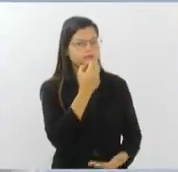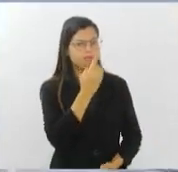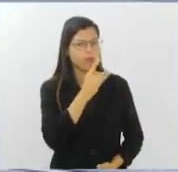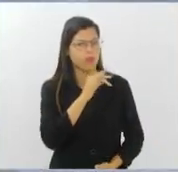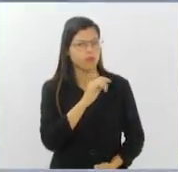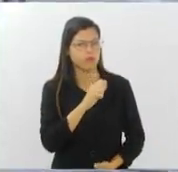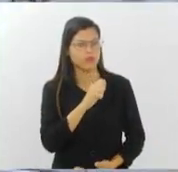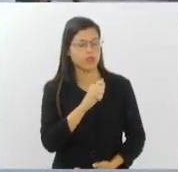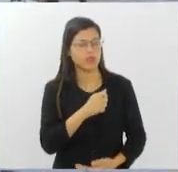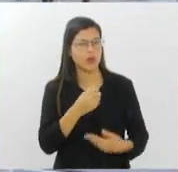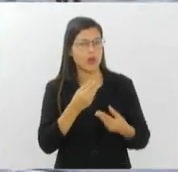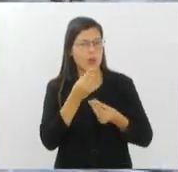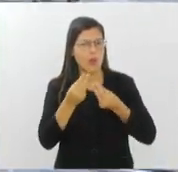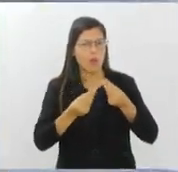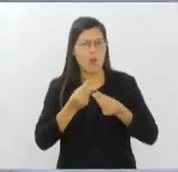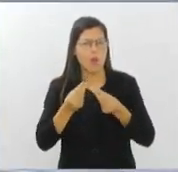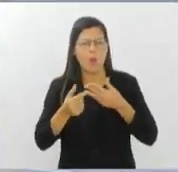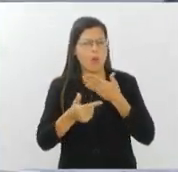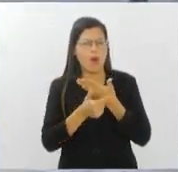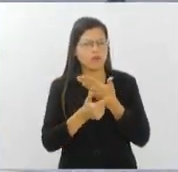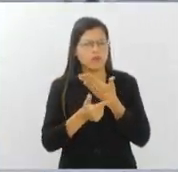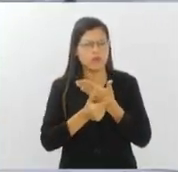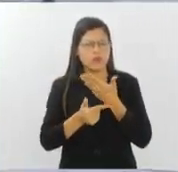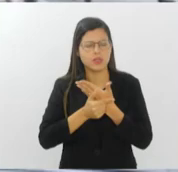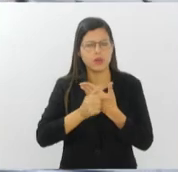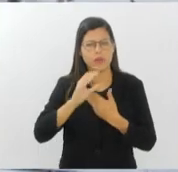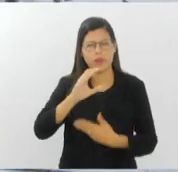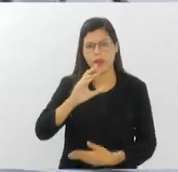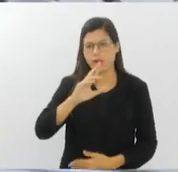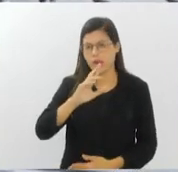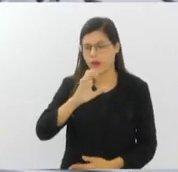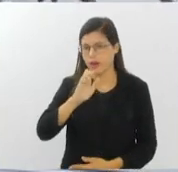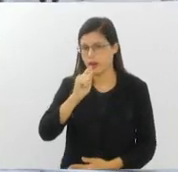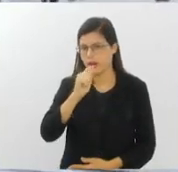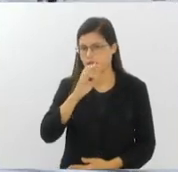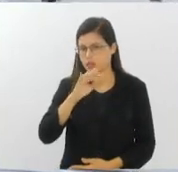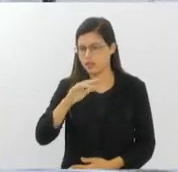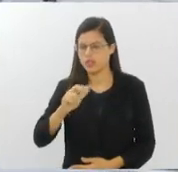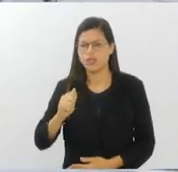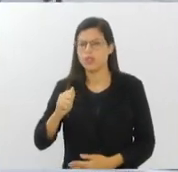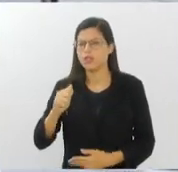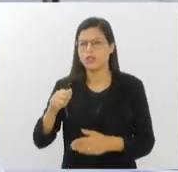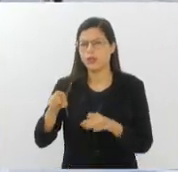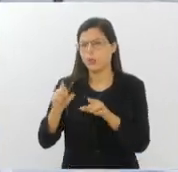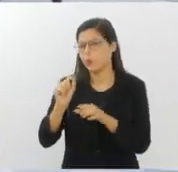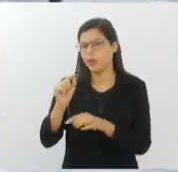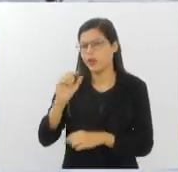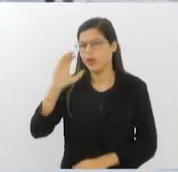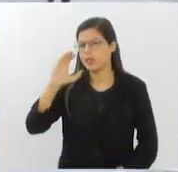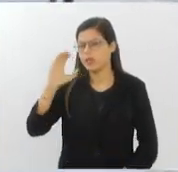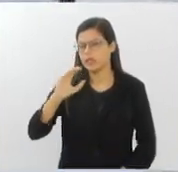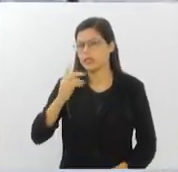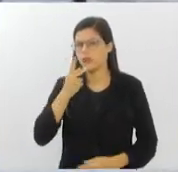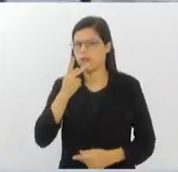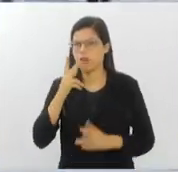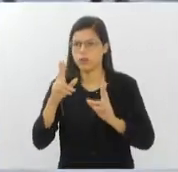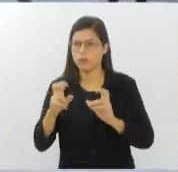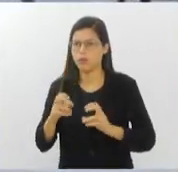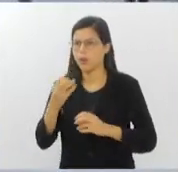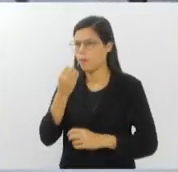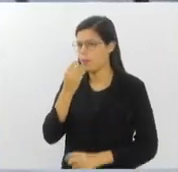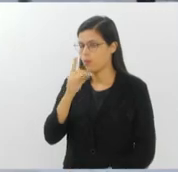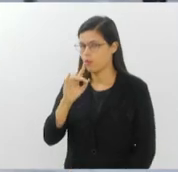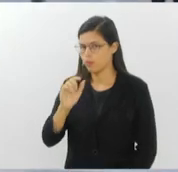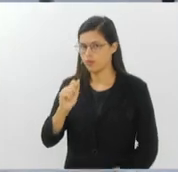Qual a função da creatina, né? E o que a ciência diz a respeito desse ganho de massa muscular? Bom dia, Flávia. Bom